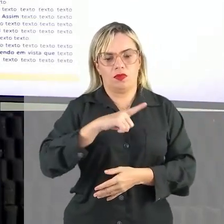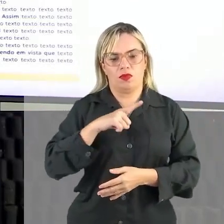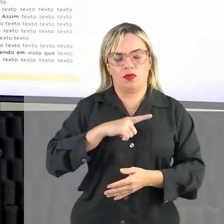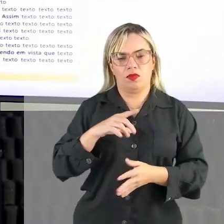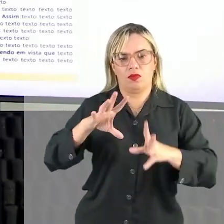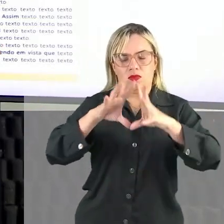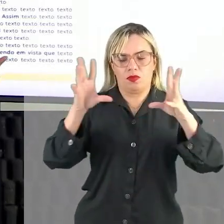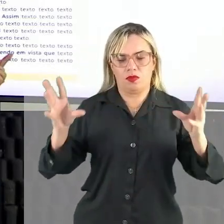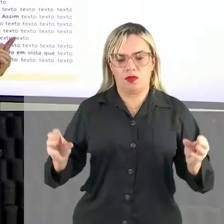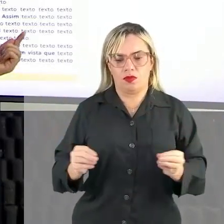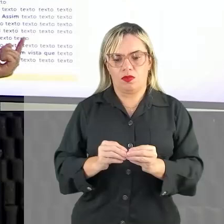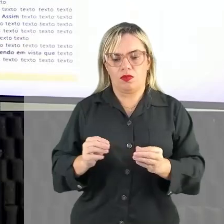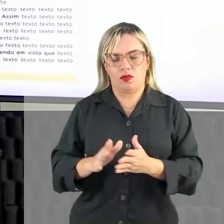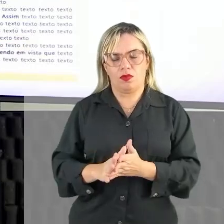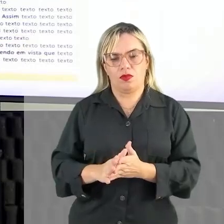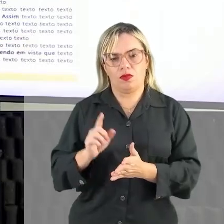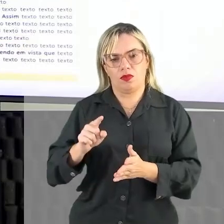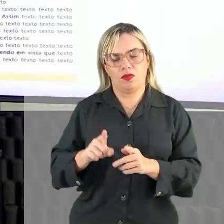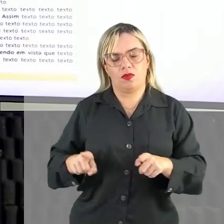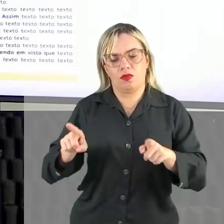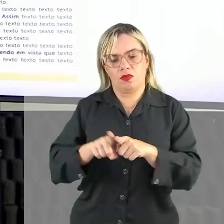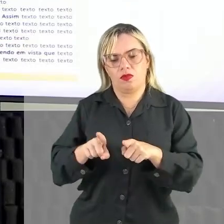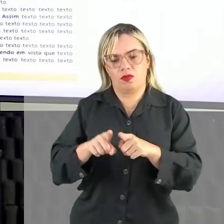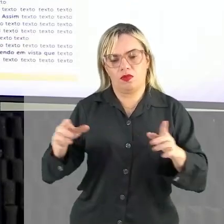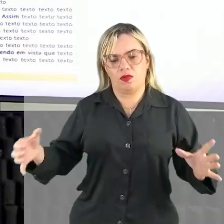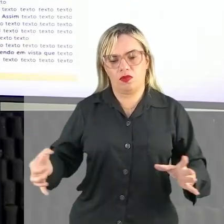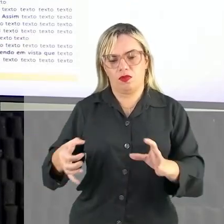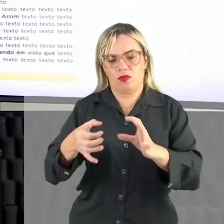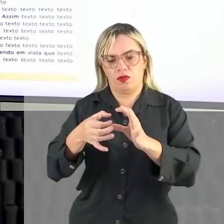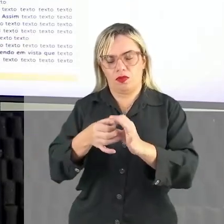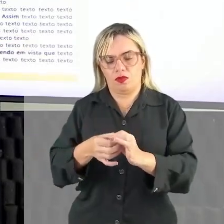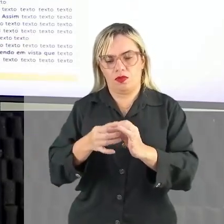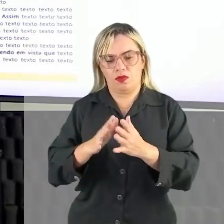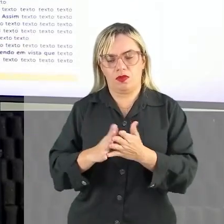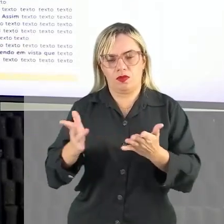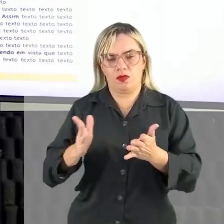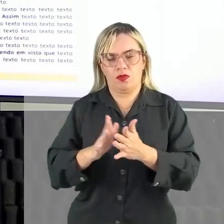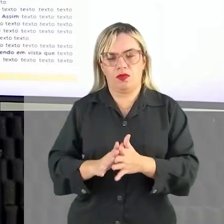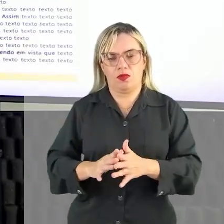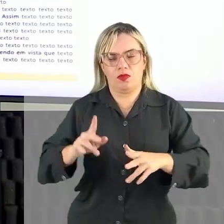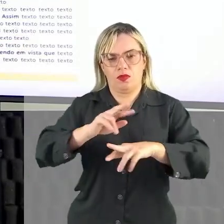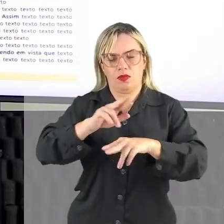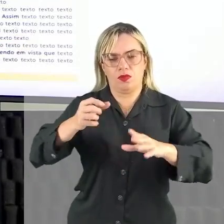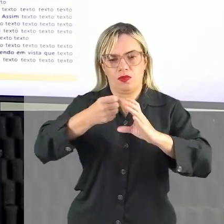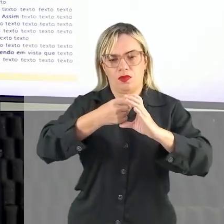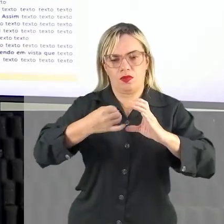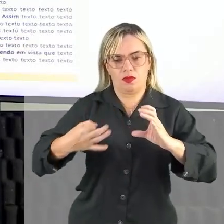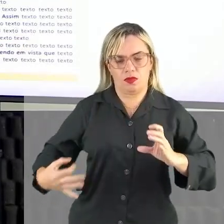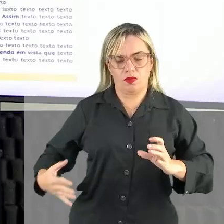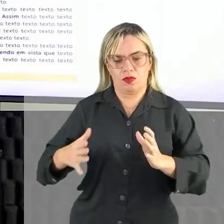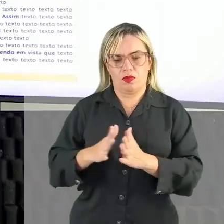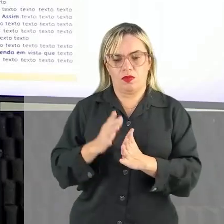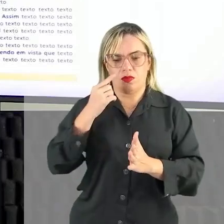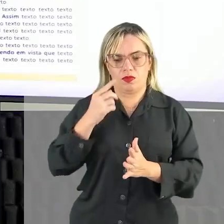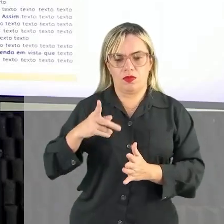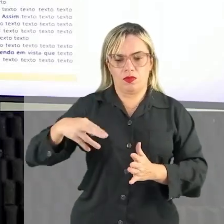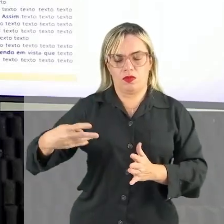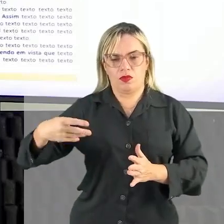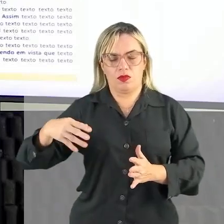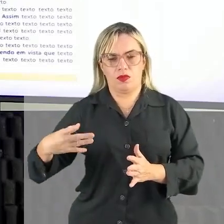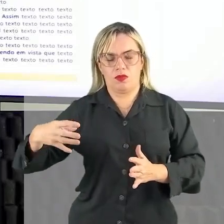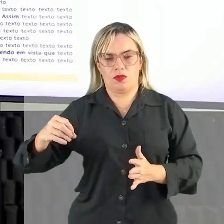conclusão e operadores que ligam ali os elementos por meio de Aim de que